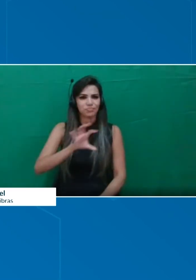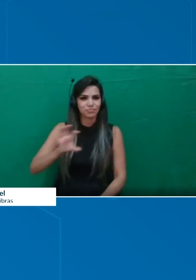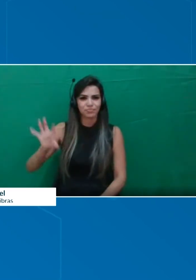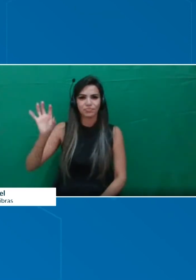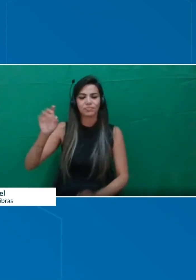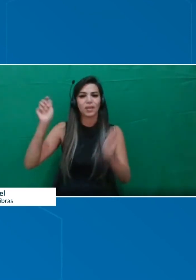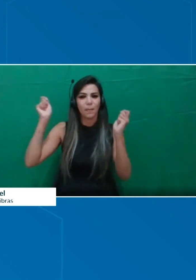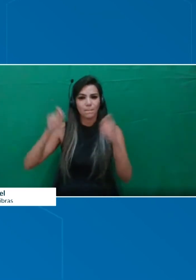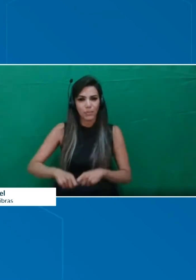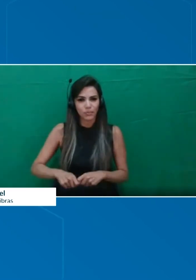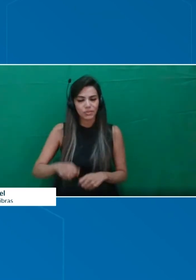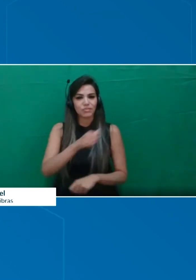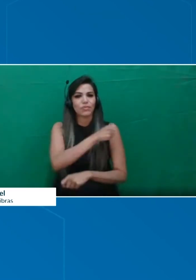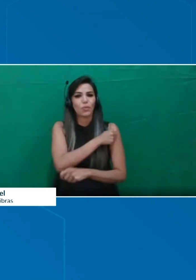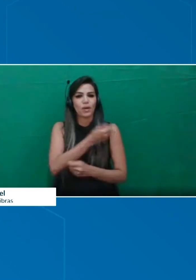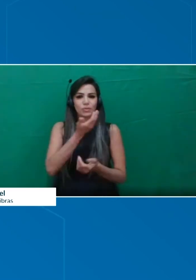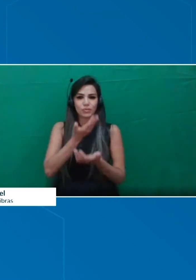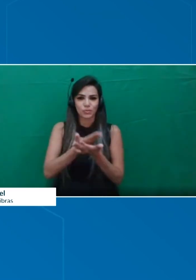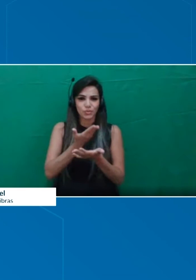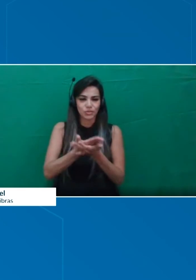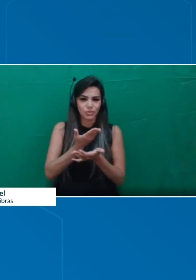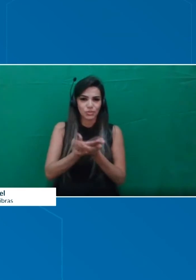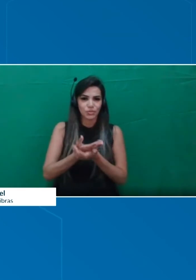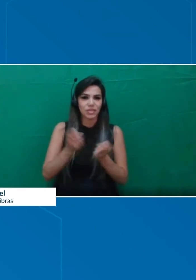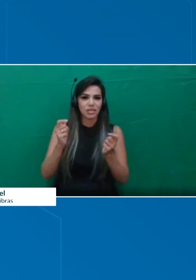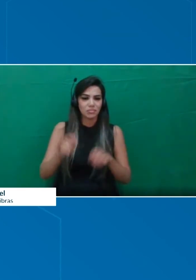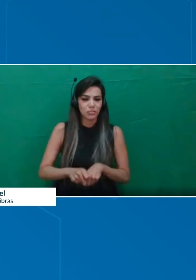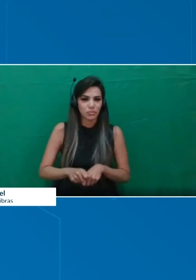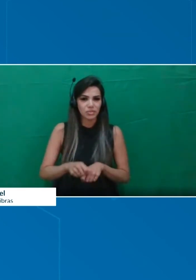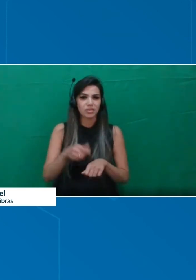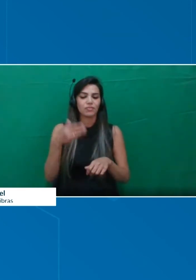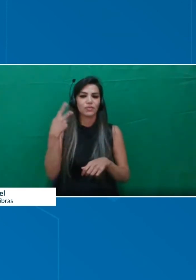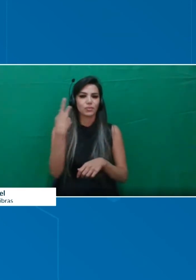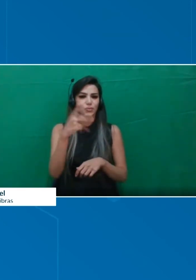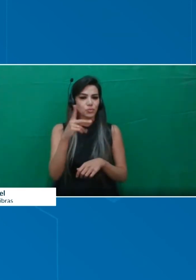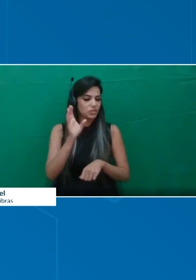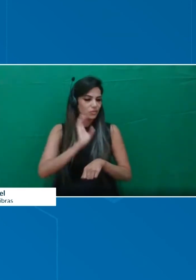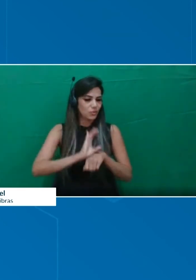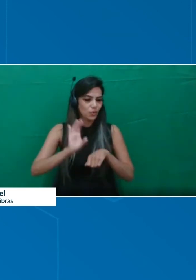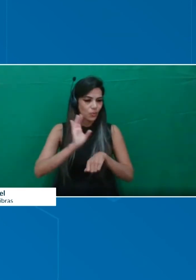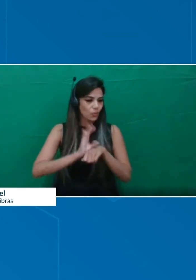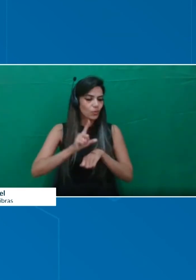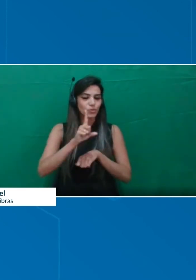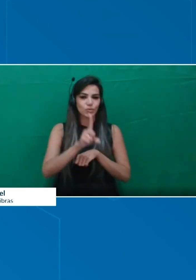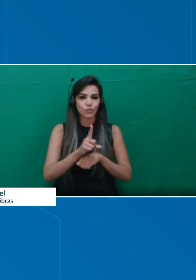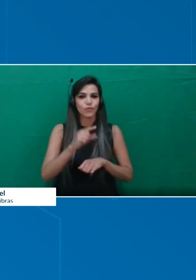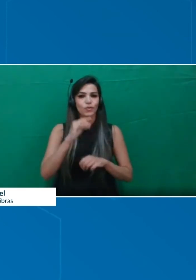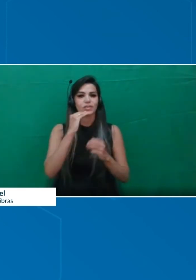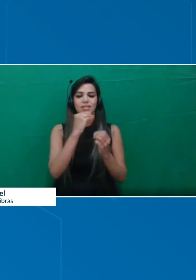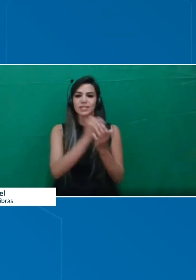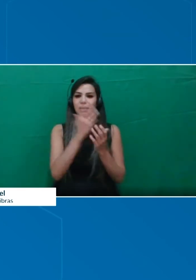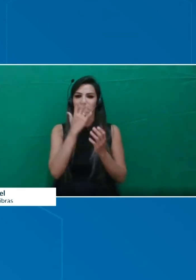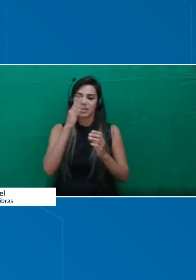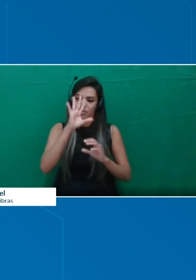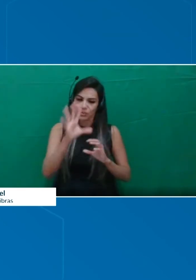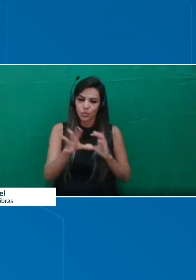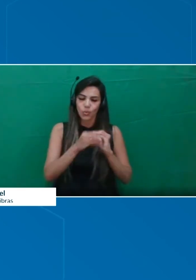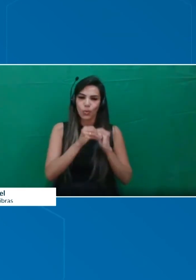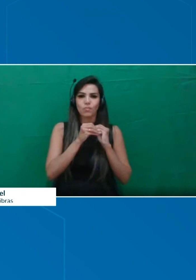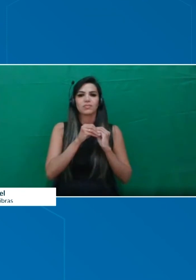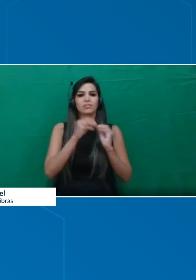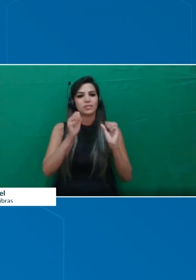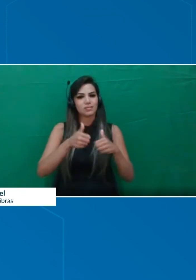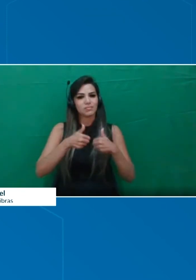você estudar e fazer parte do seu curso e creditar os seus estudos aqui no seu